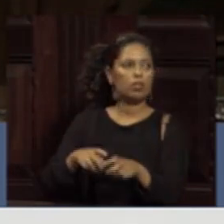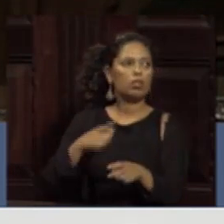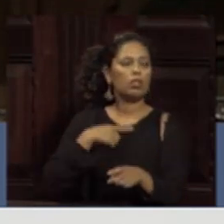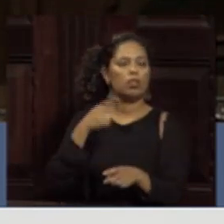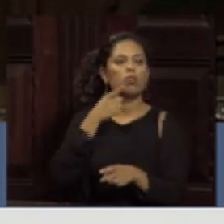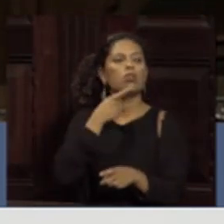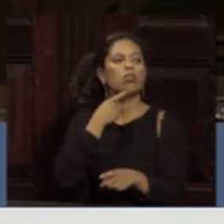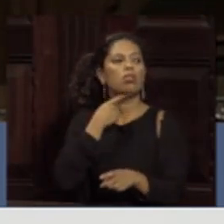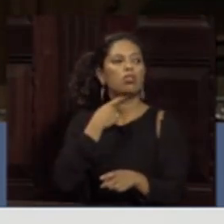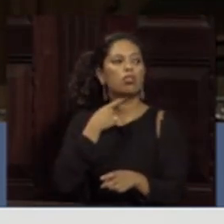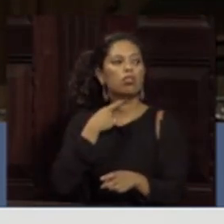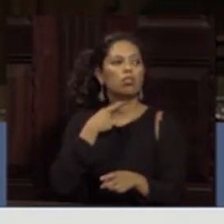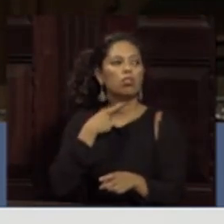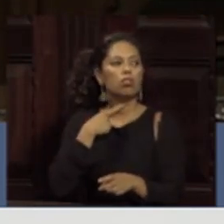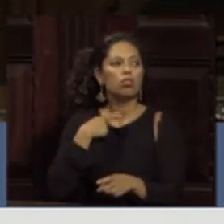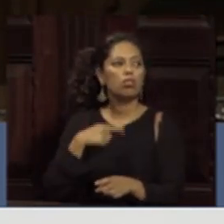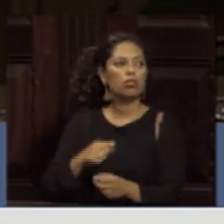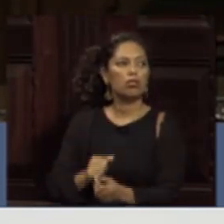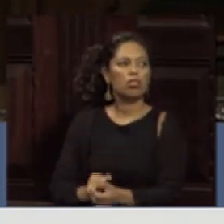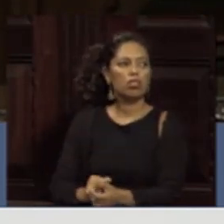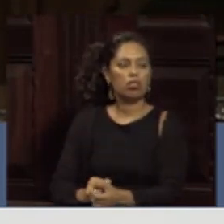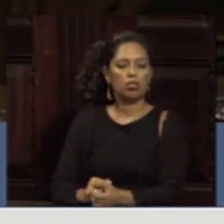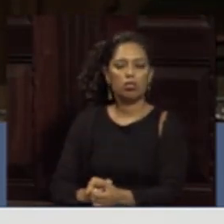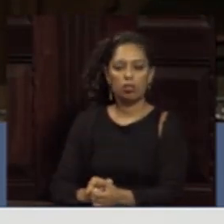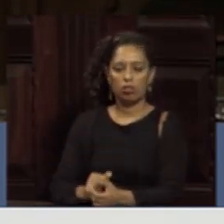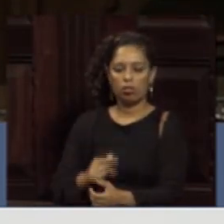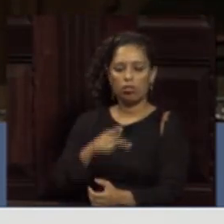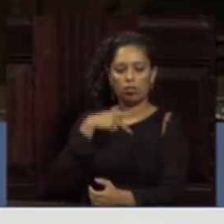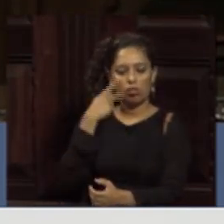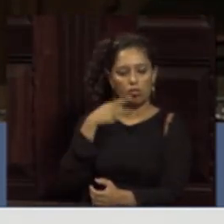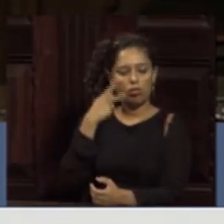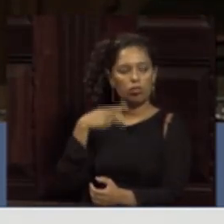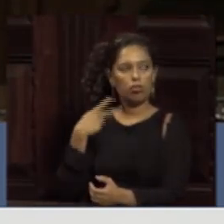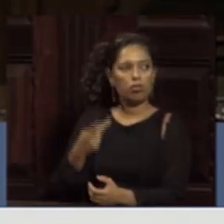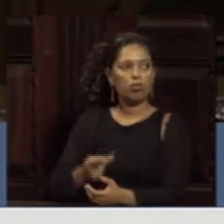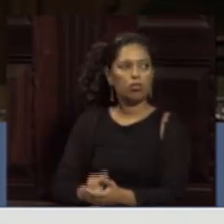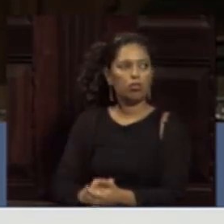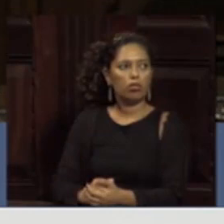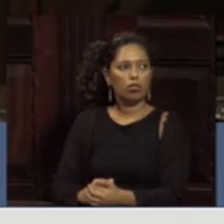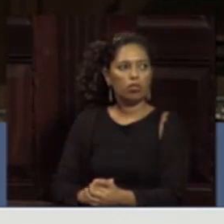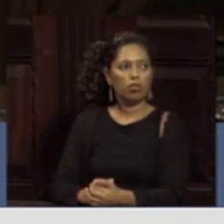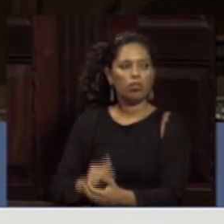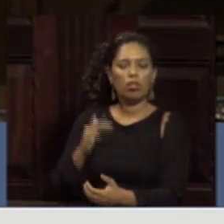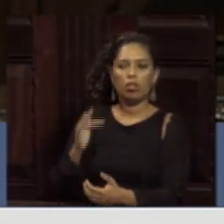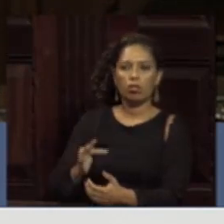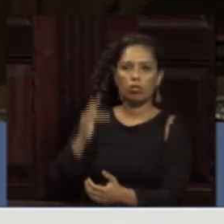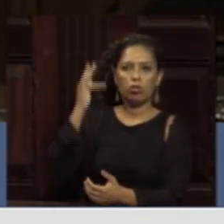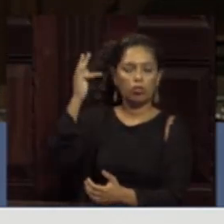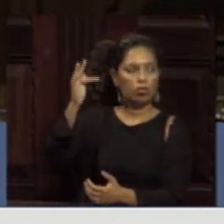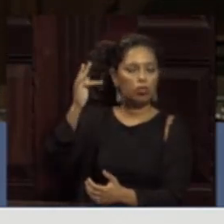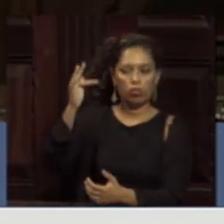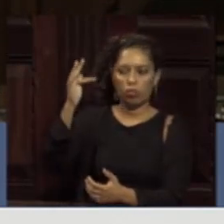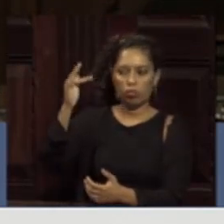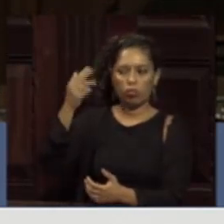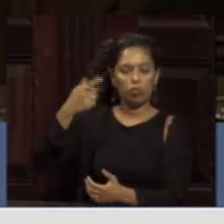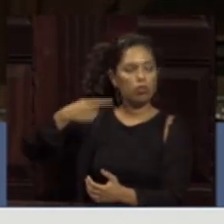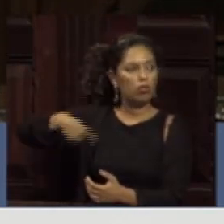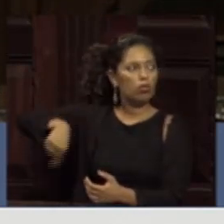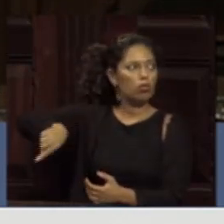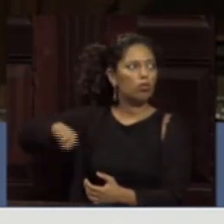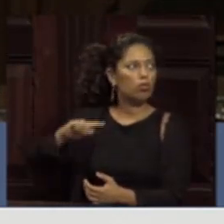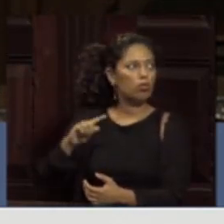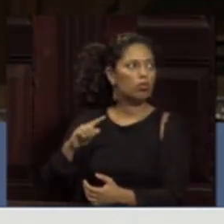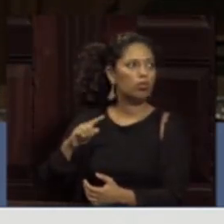desejoso que num futuro próximo tenhamos uma mulher presidente desta